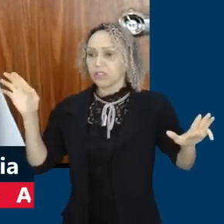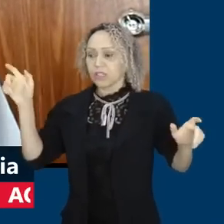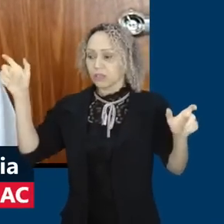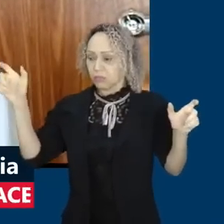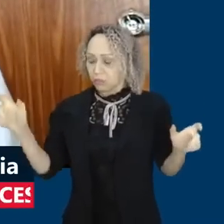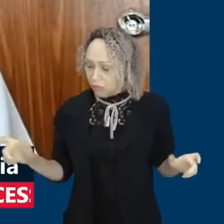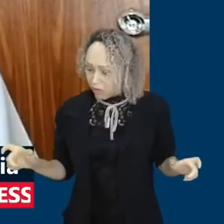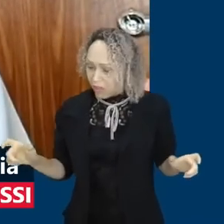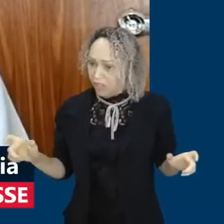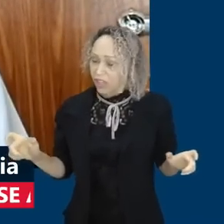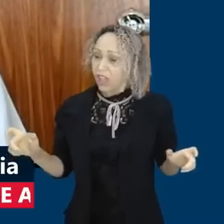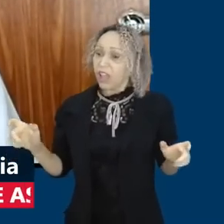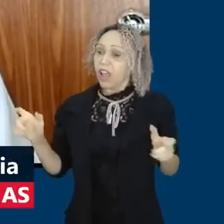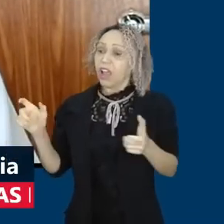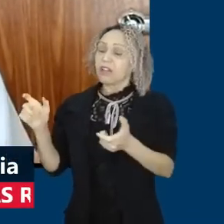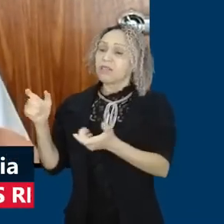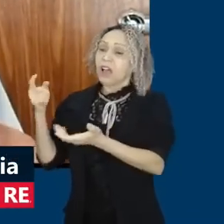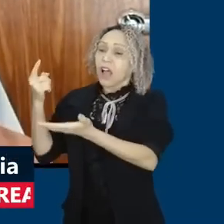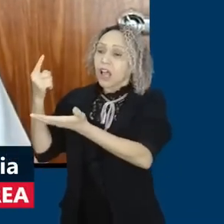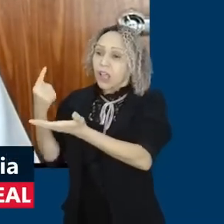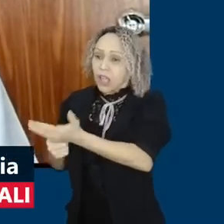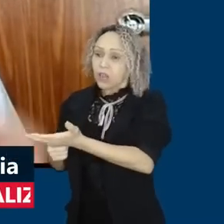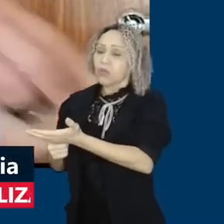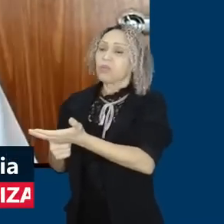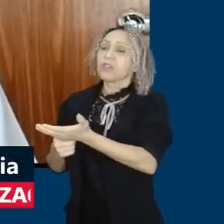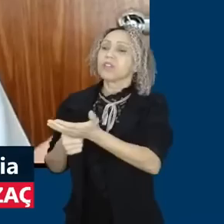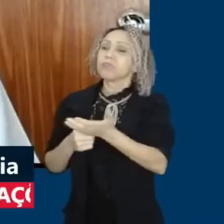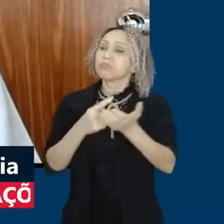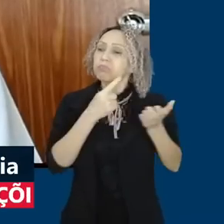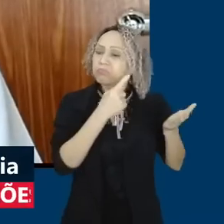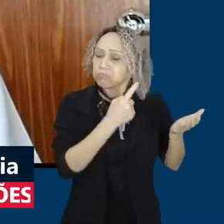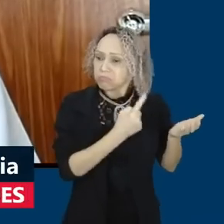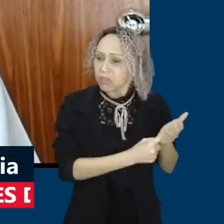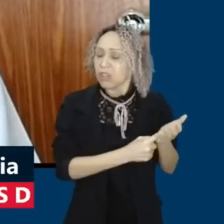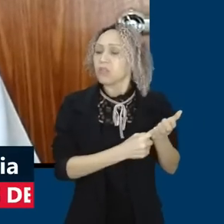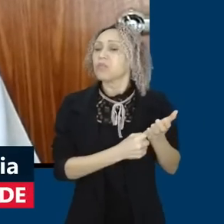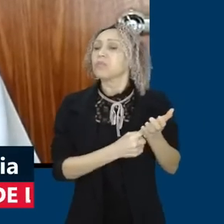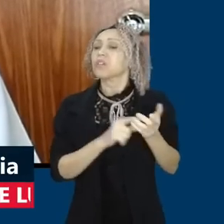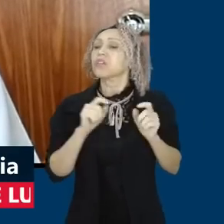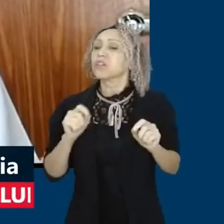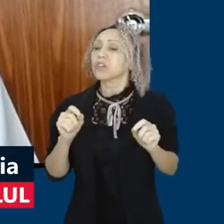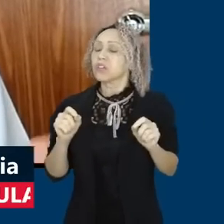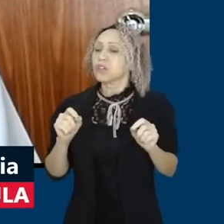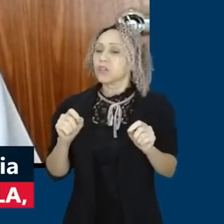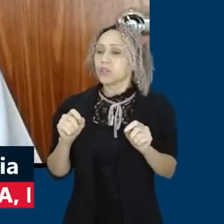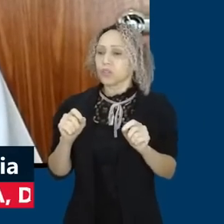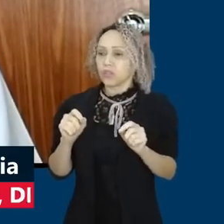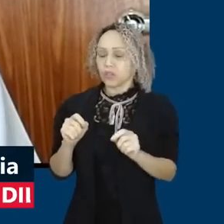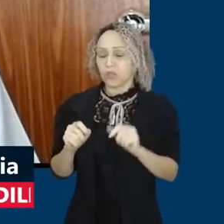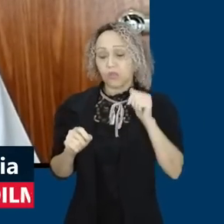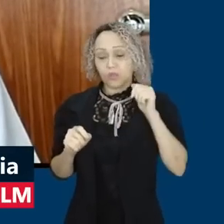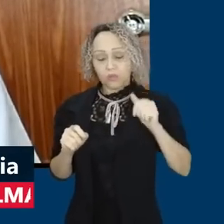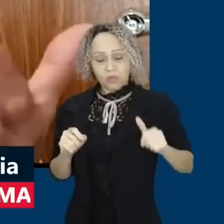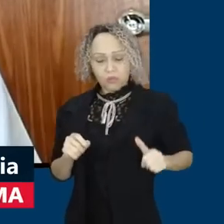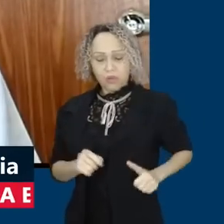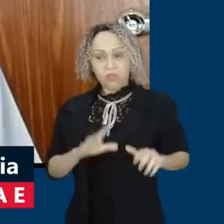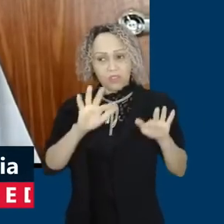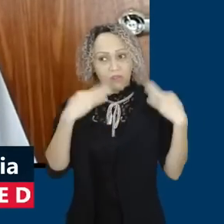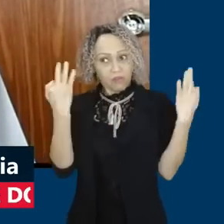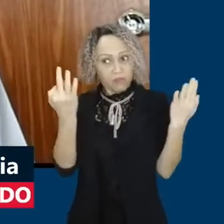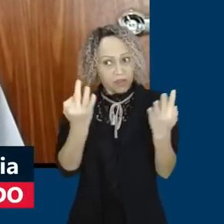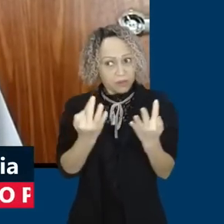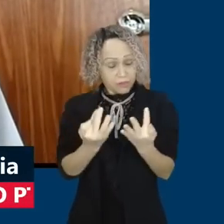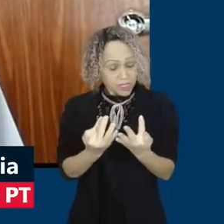de 600. Não foi só o Lula. Portanto, todos os candidatos do segundo turno prometeram o Bolsa Família.